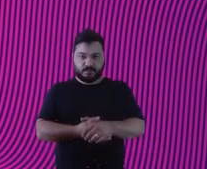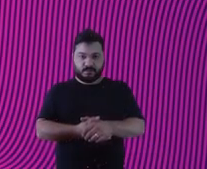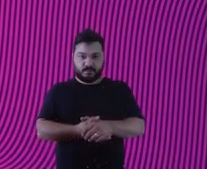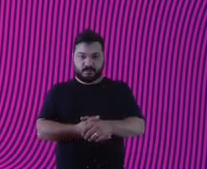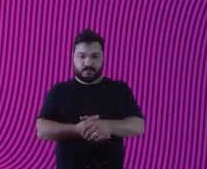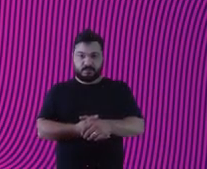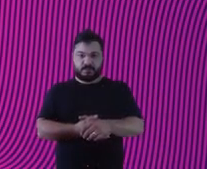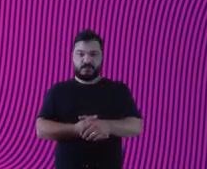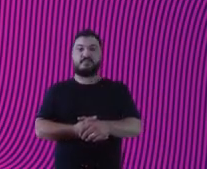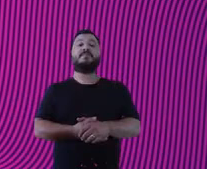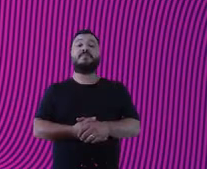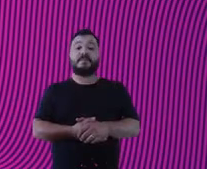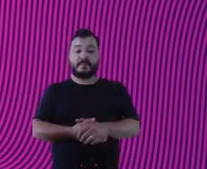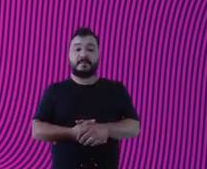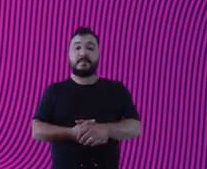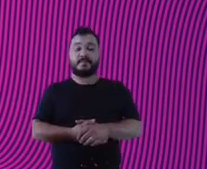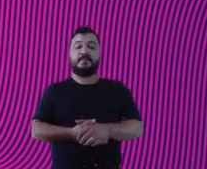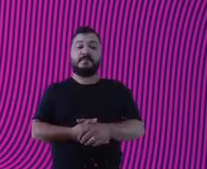Tá ok.